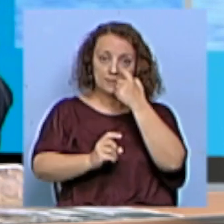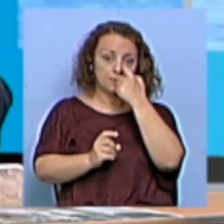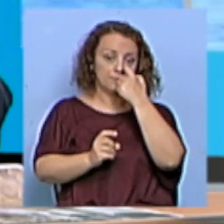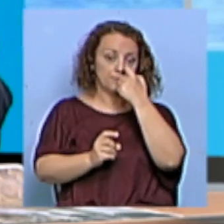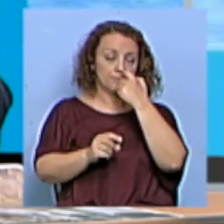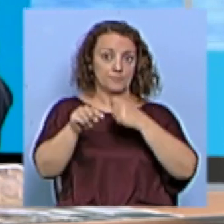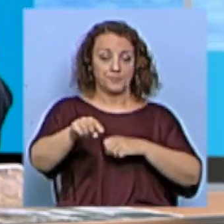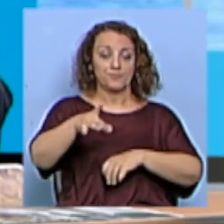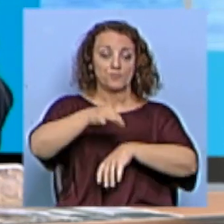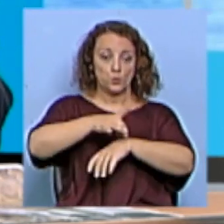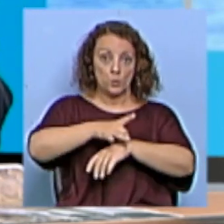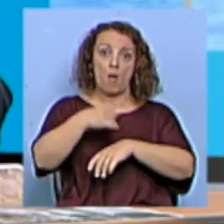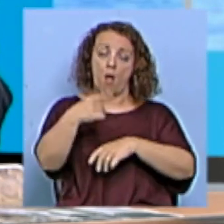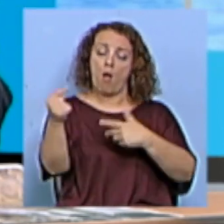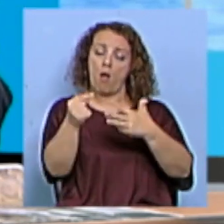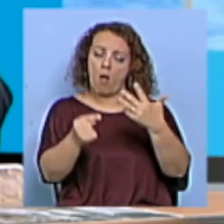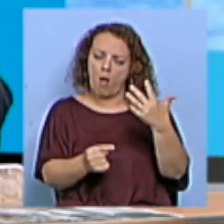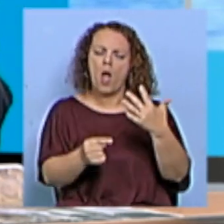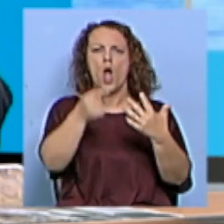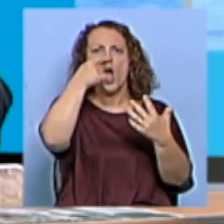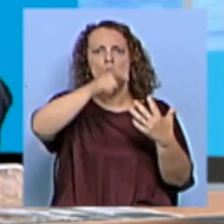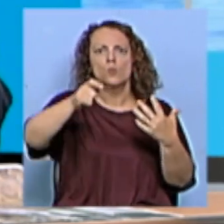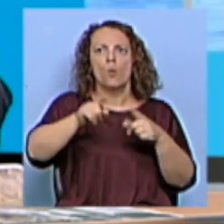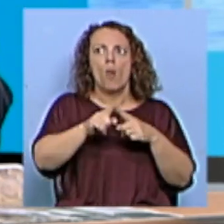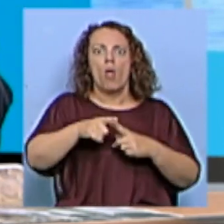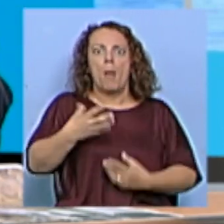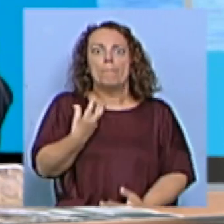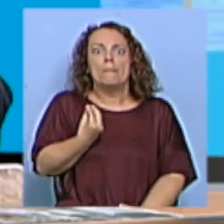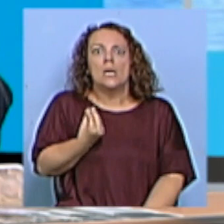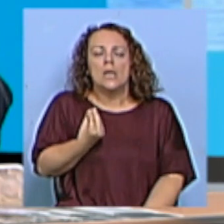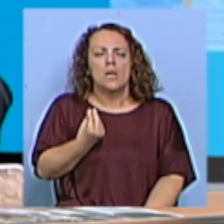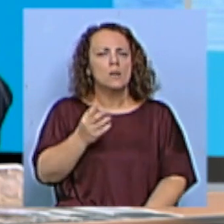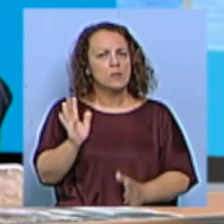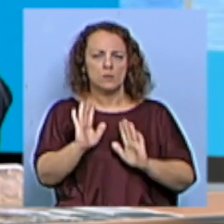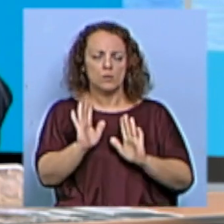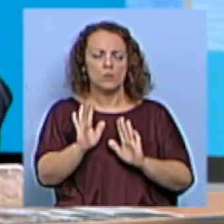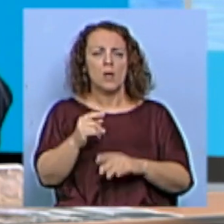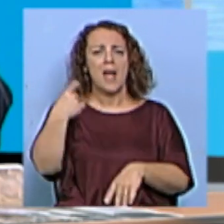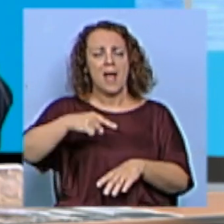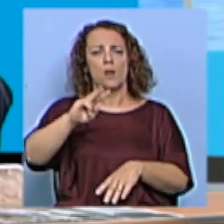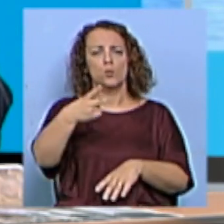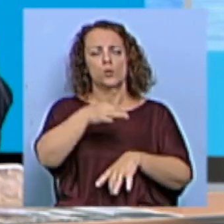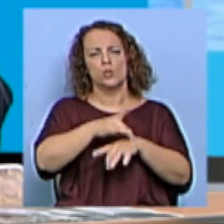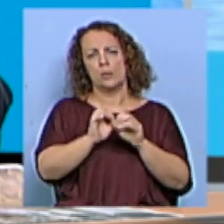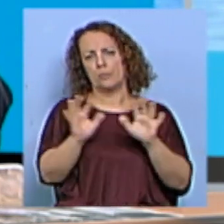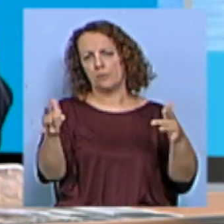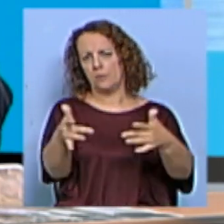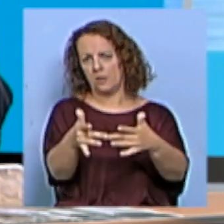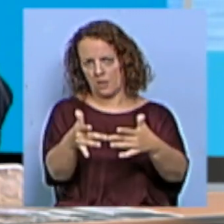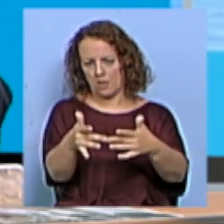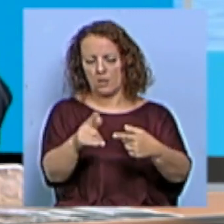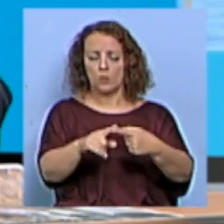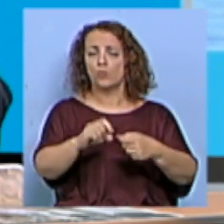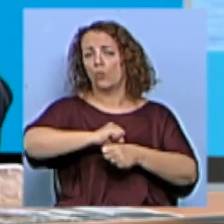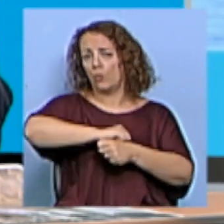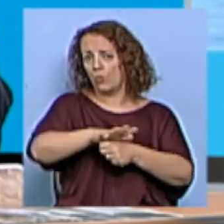à doença, temos várias condições. As pessoas não têm que ter o medo. Nós temos duas epidemias. Temos a epidemia do